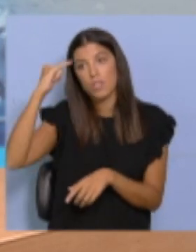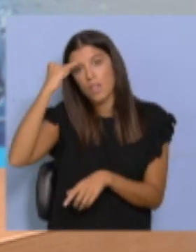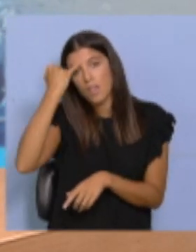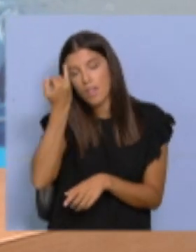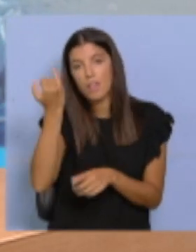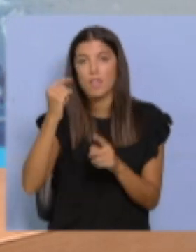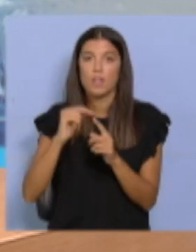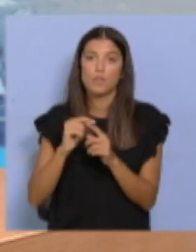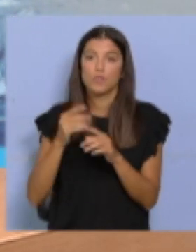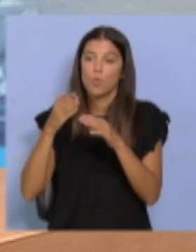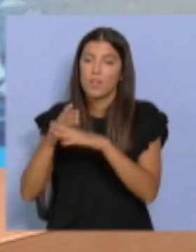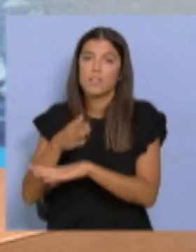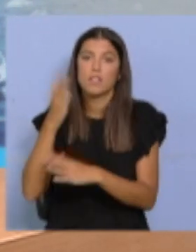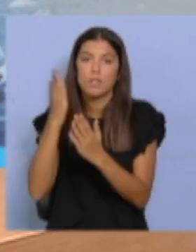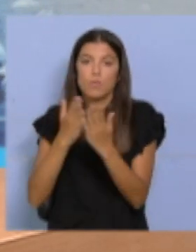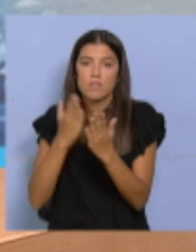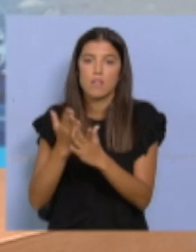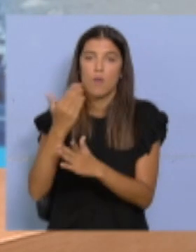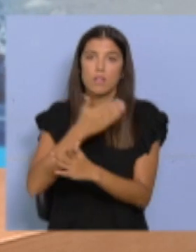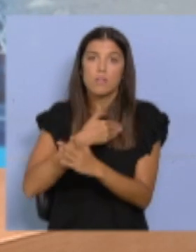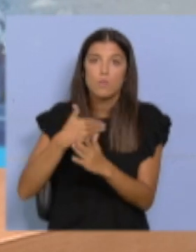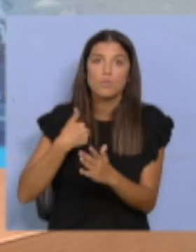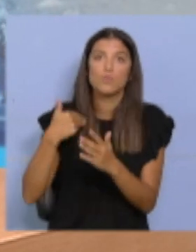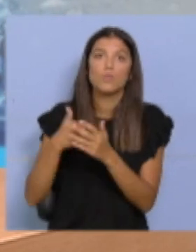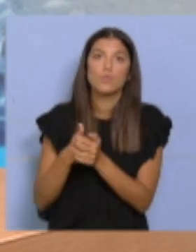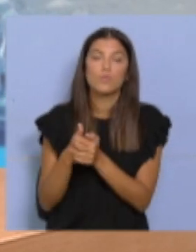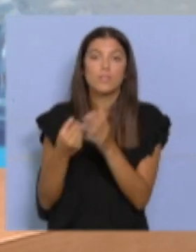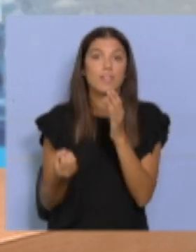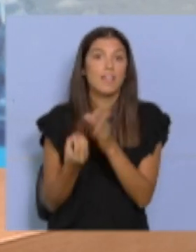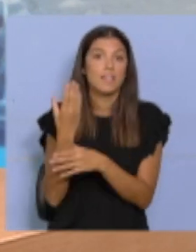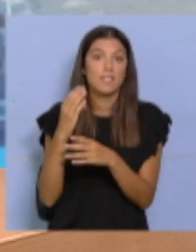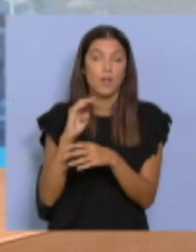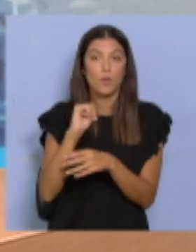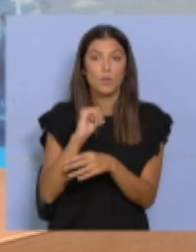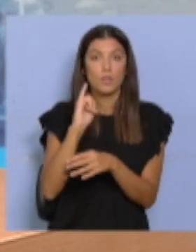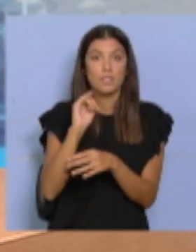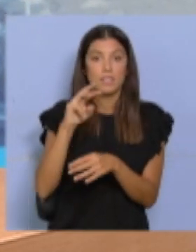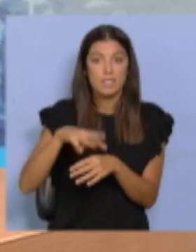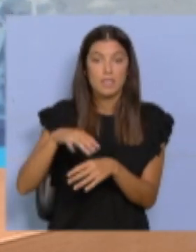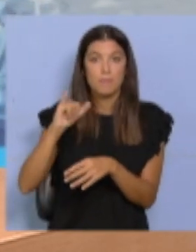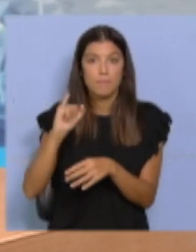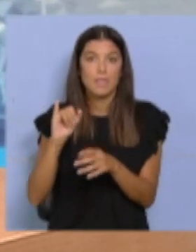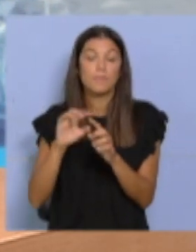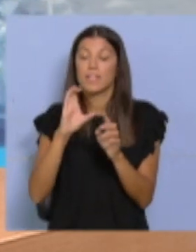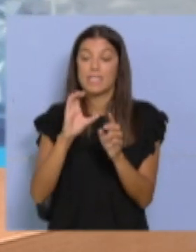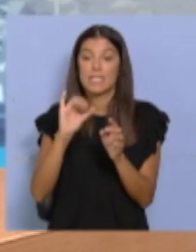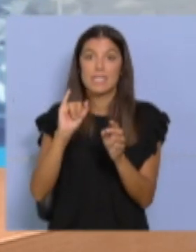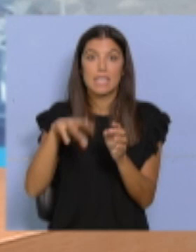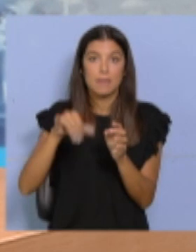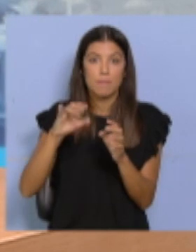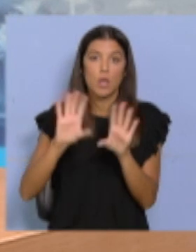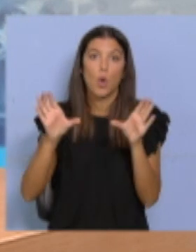do acesso à educação, à saúde, com a criação do CIMI, que é o Conselho Indigenista Missionário,